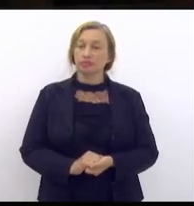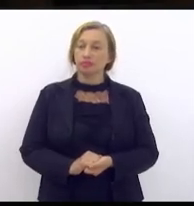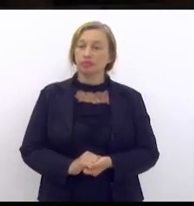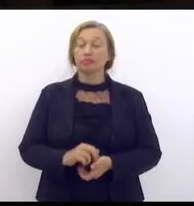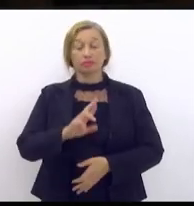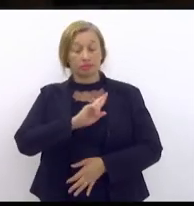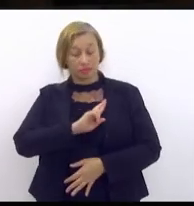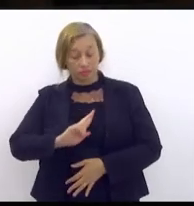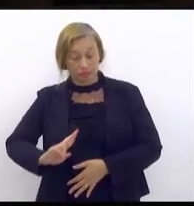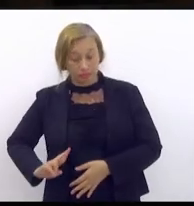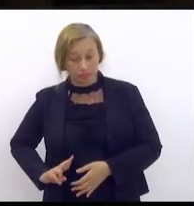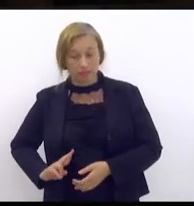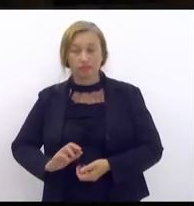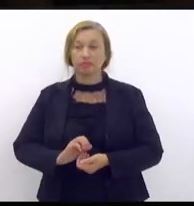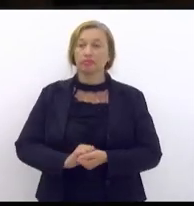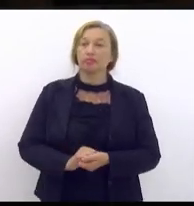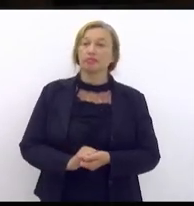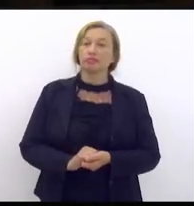republicanos.